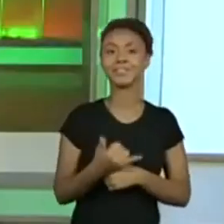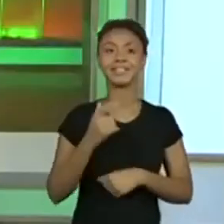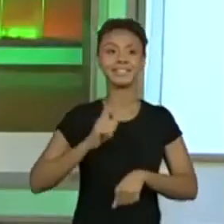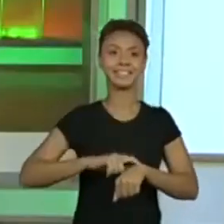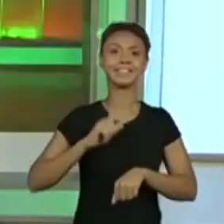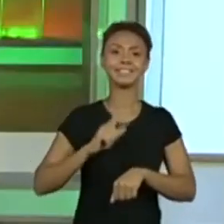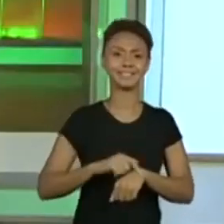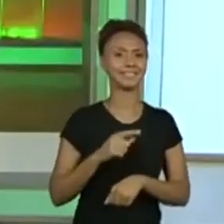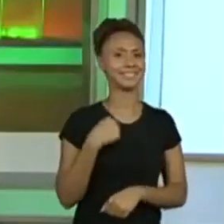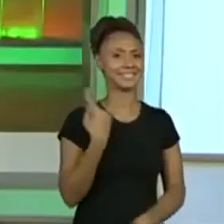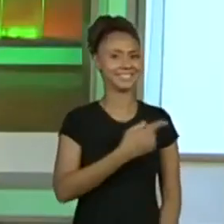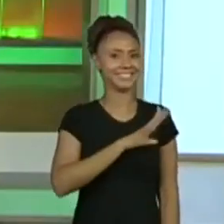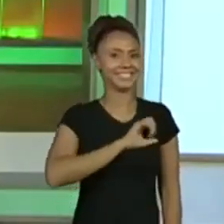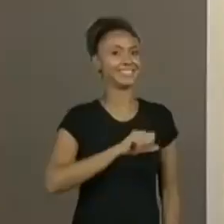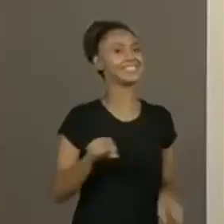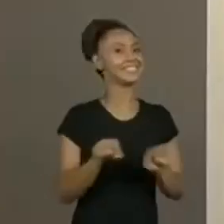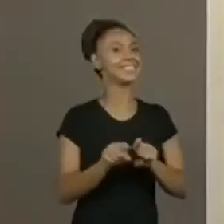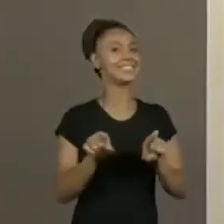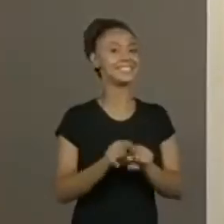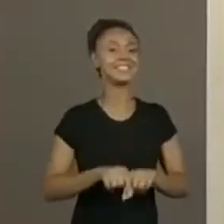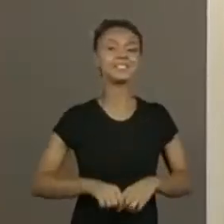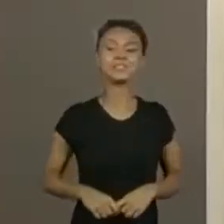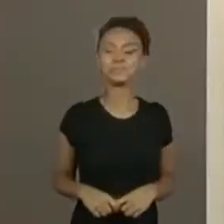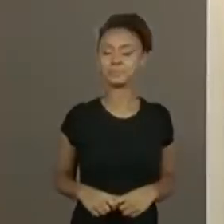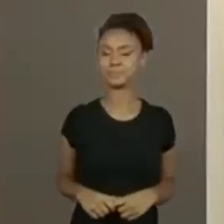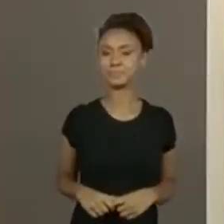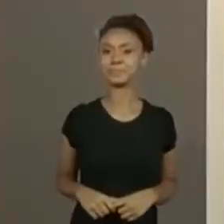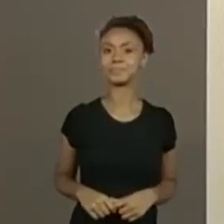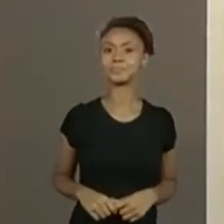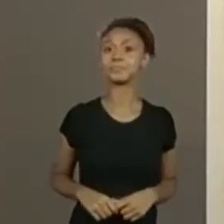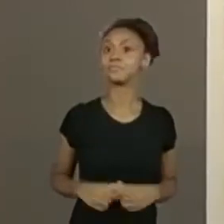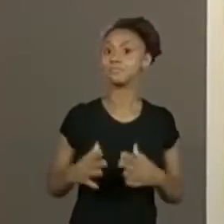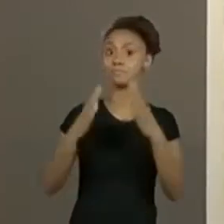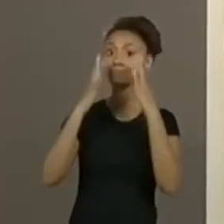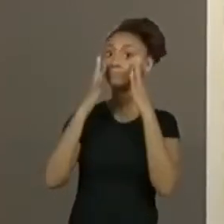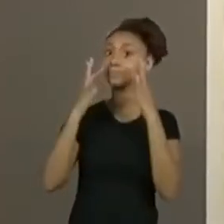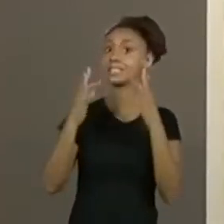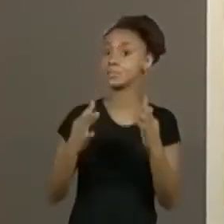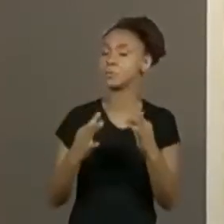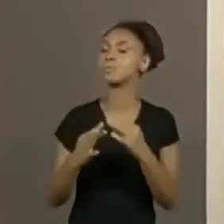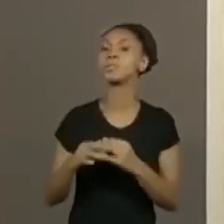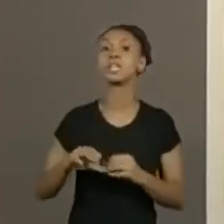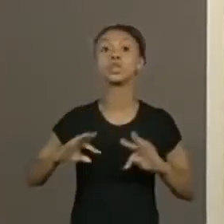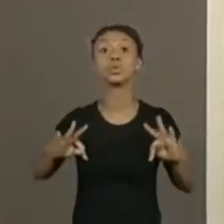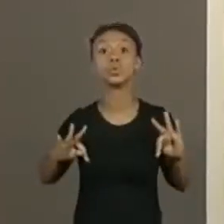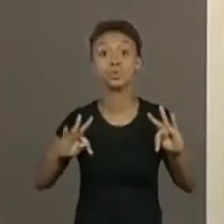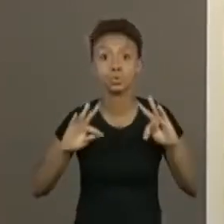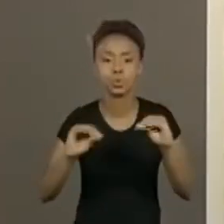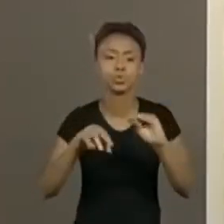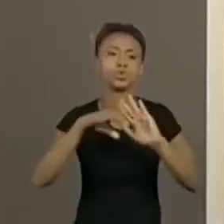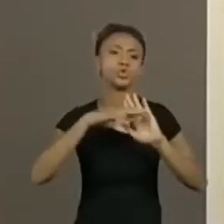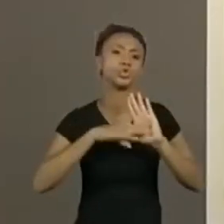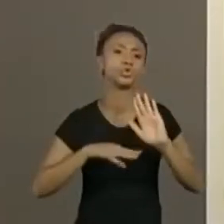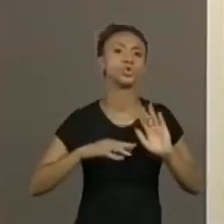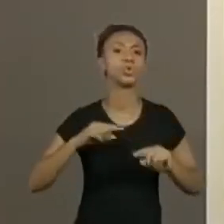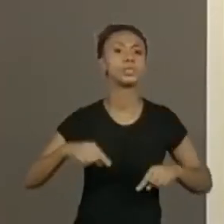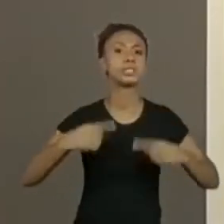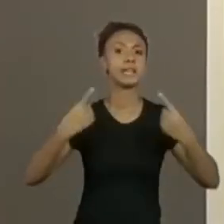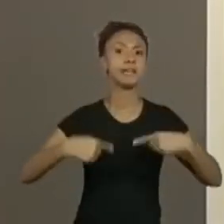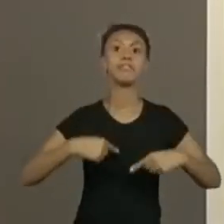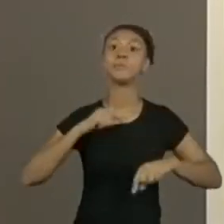E a gente também. E a gente também brinca. Então, preste atenção em tudo que nós vamos fazer. Porque qual é o